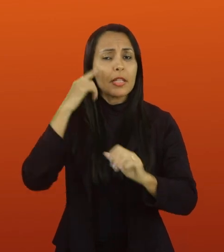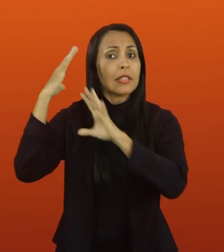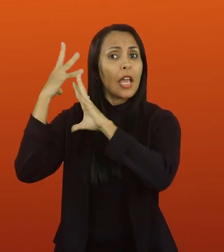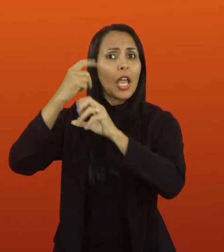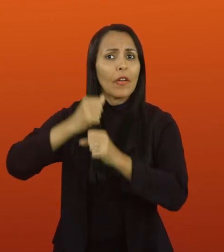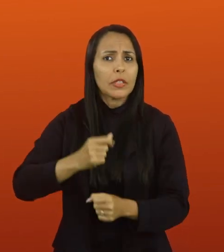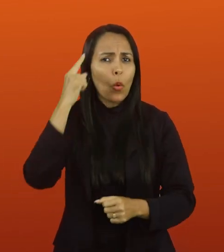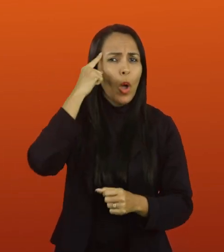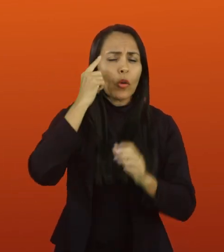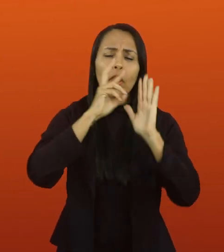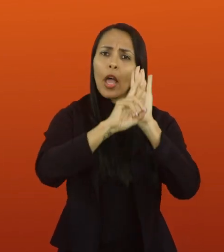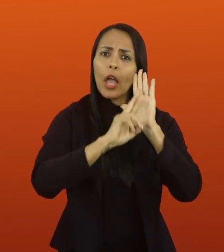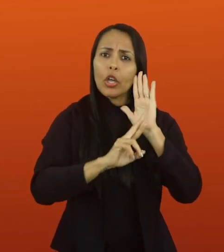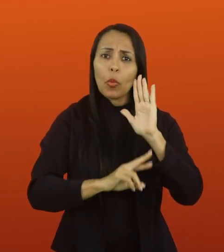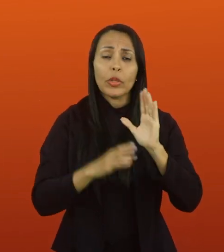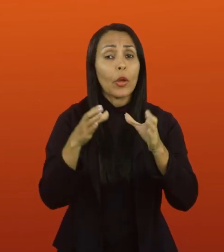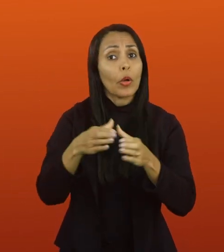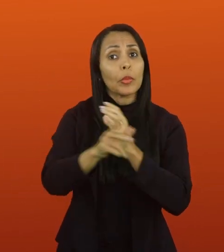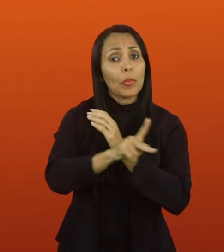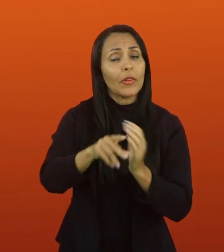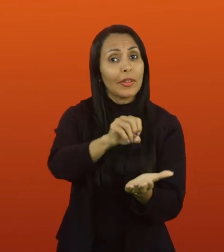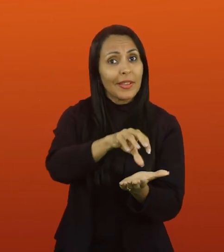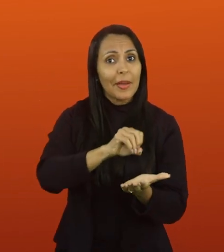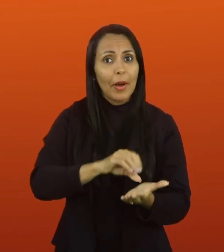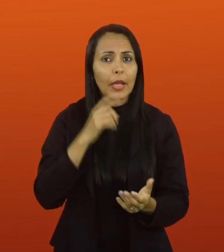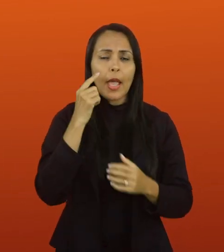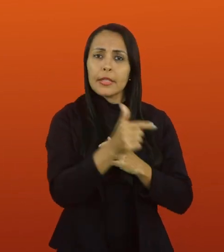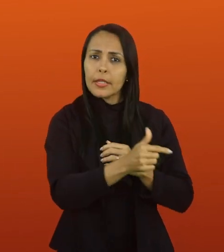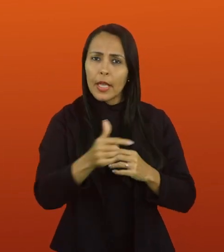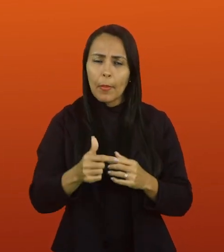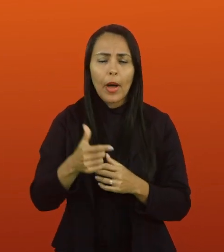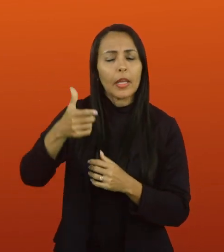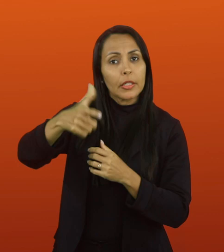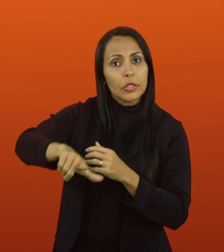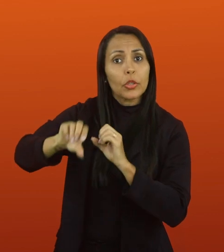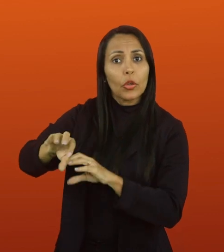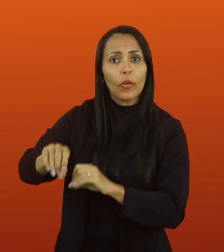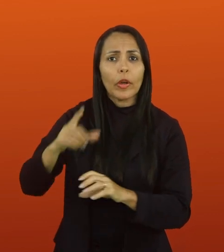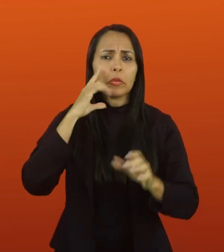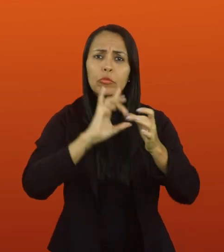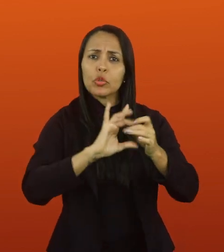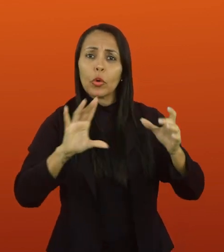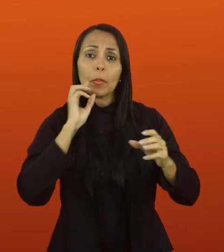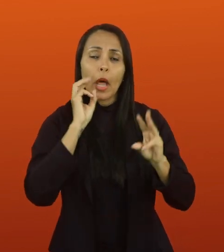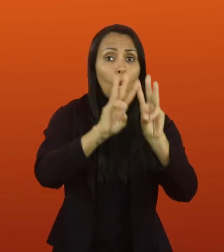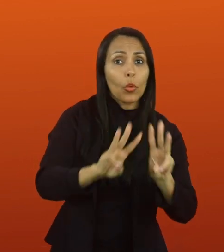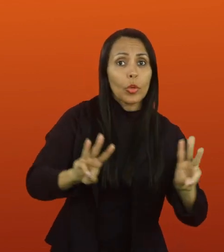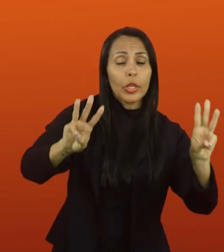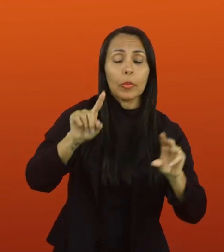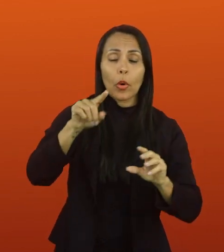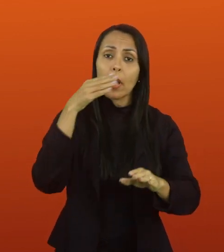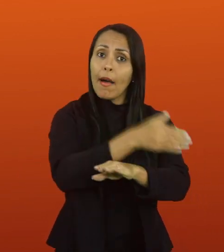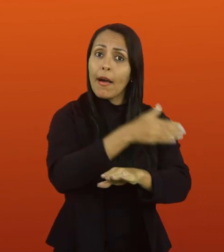revisão, tirar suas dúvidas com a equipe de professores da ETEPAC. Essa semana de reensino vai ser disponibilizado um link para que vocês